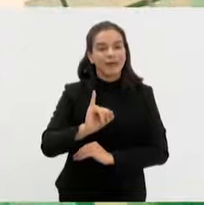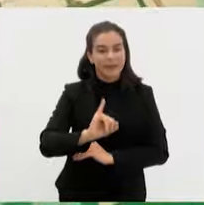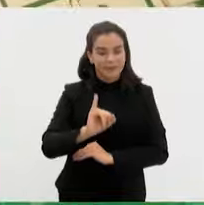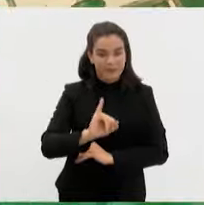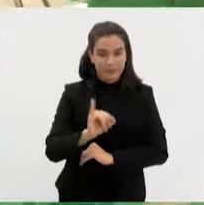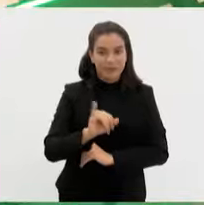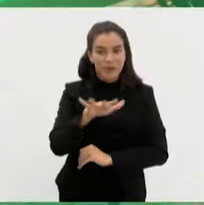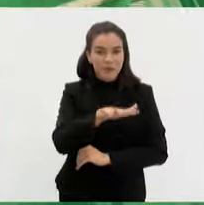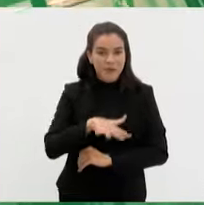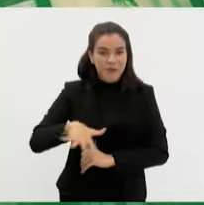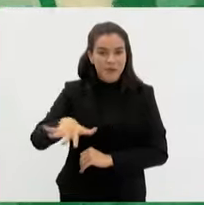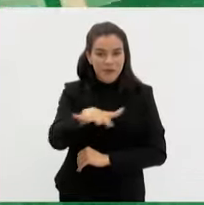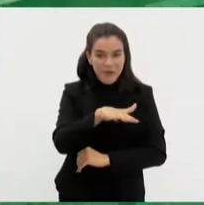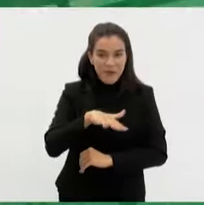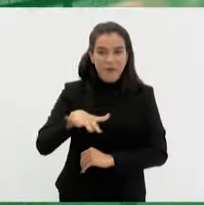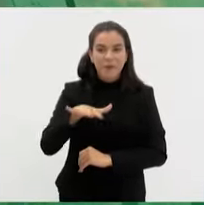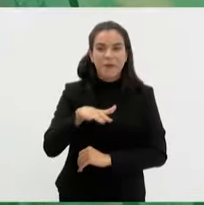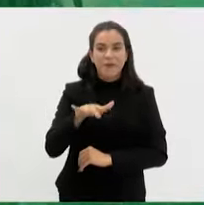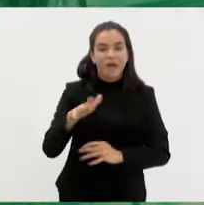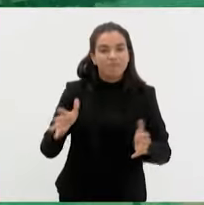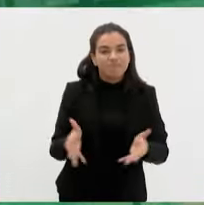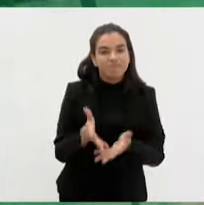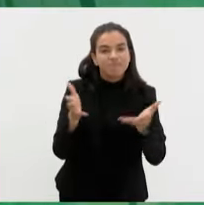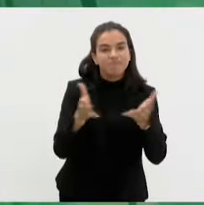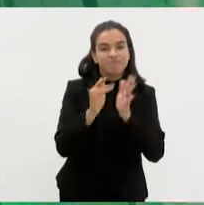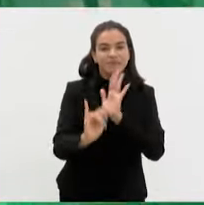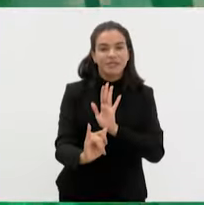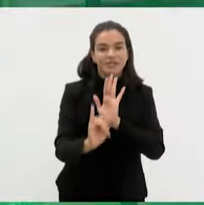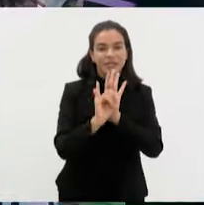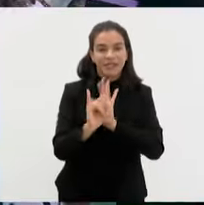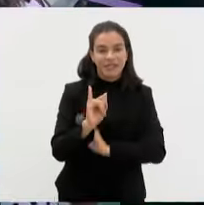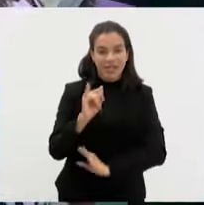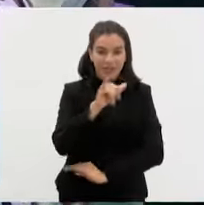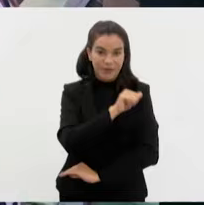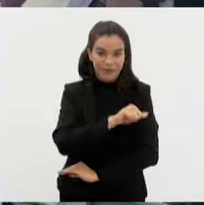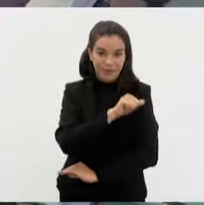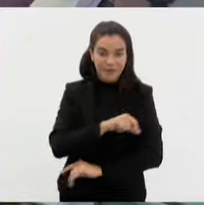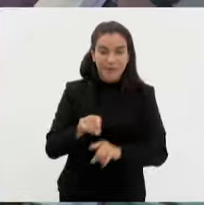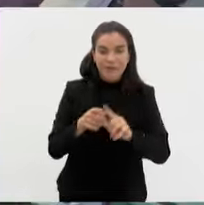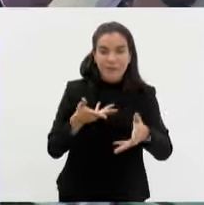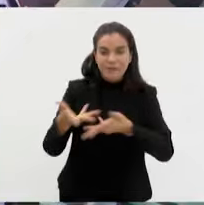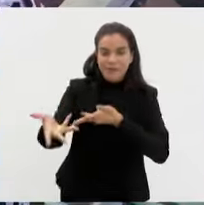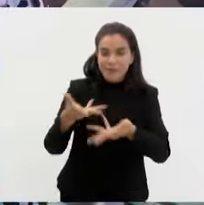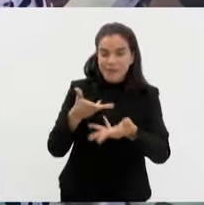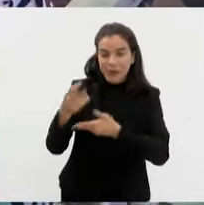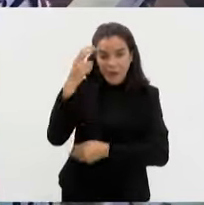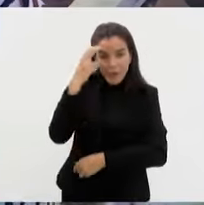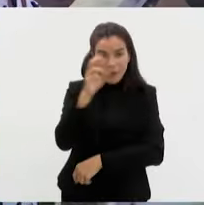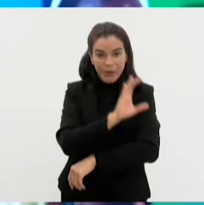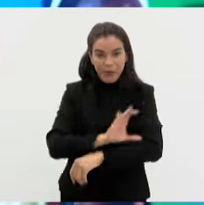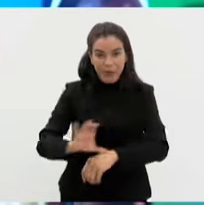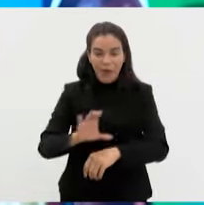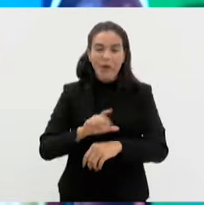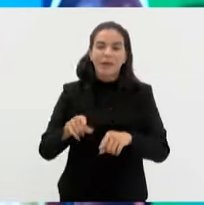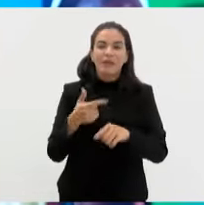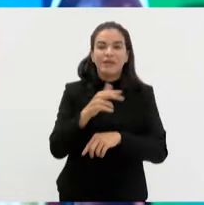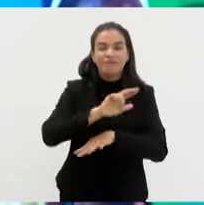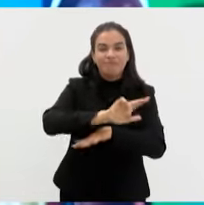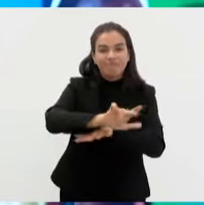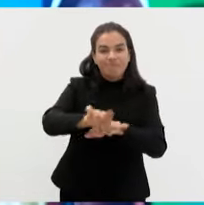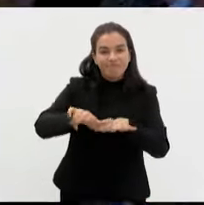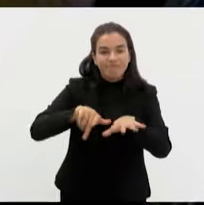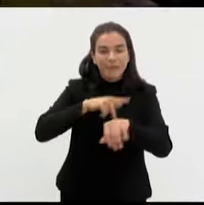O espaço será palco para um ambiente de promoção da identidade fluminense e intercâmbio cultural entre Brasil e as demais